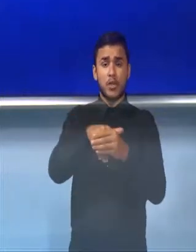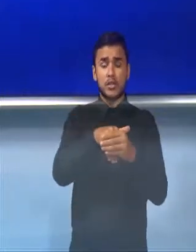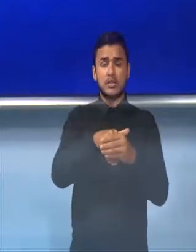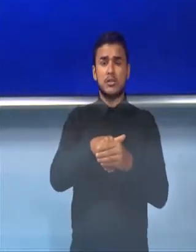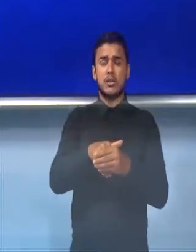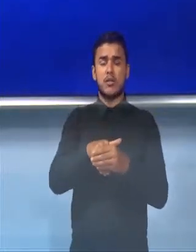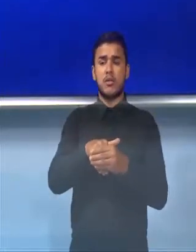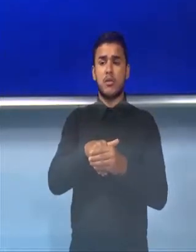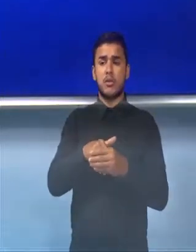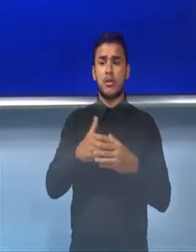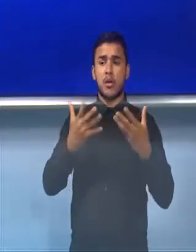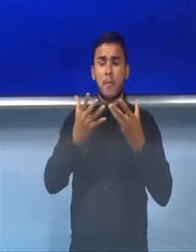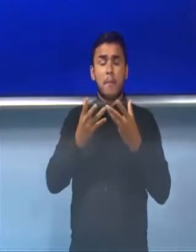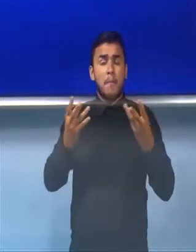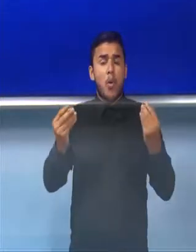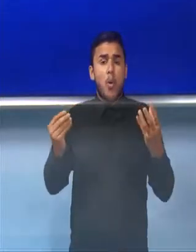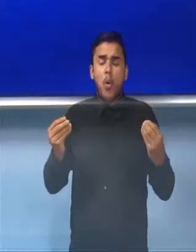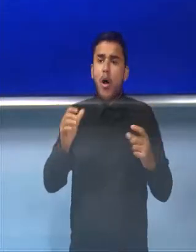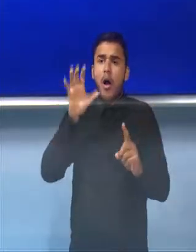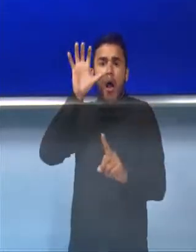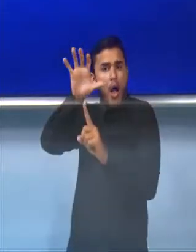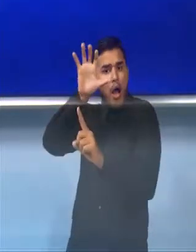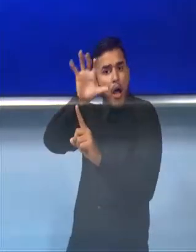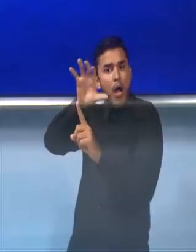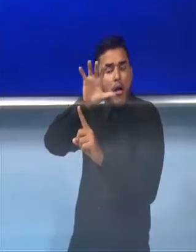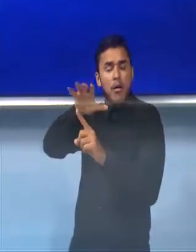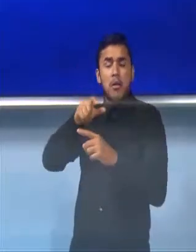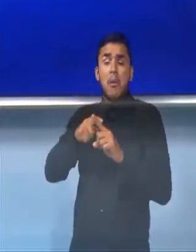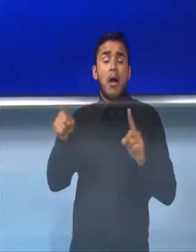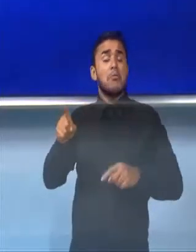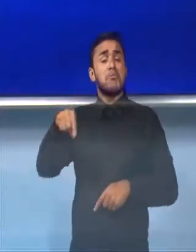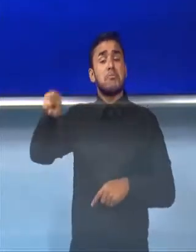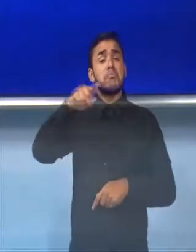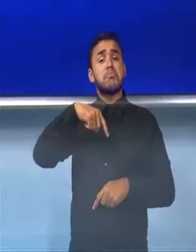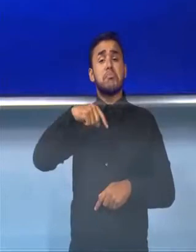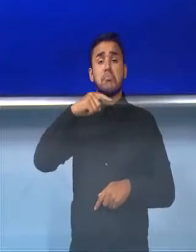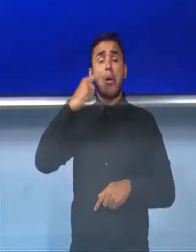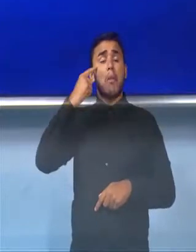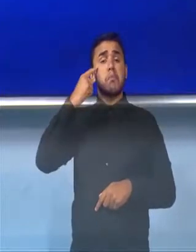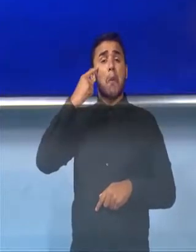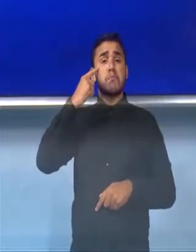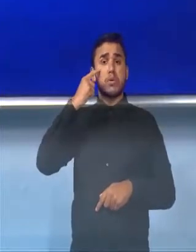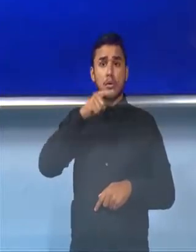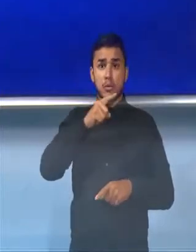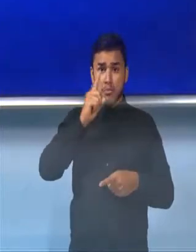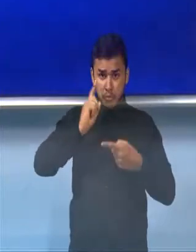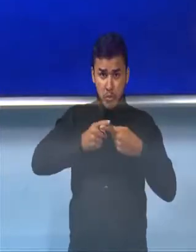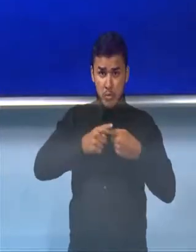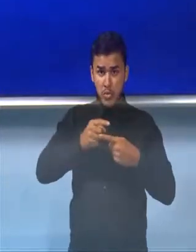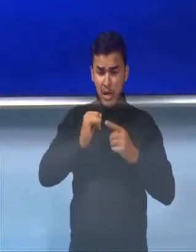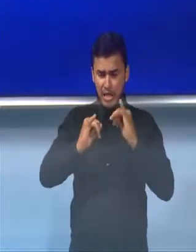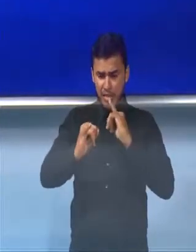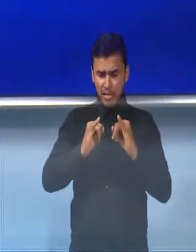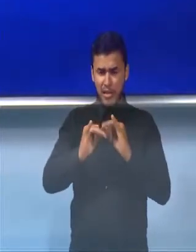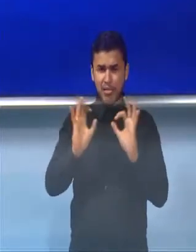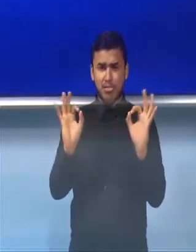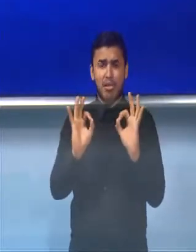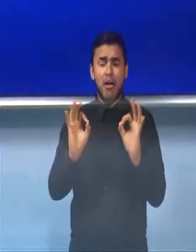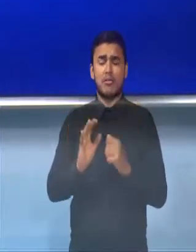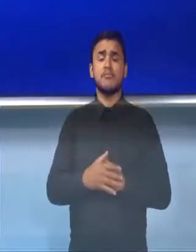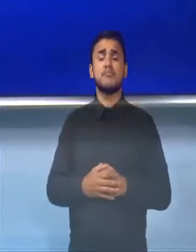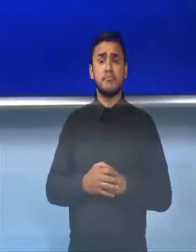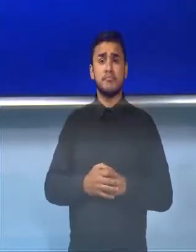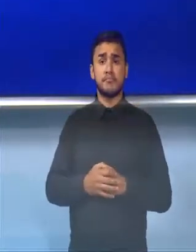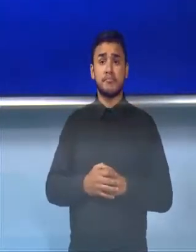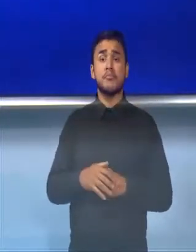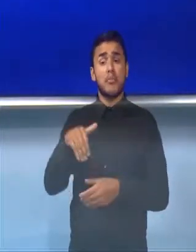Temer. A pressão foi estupenda. Ninguém deixou de absorver o Temer por isso. Quando